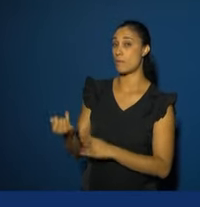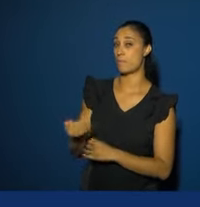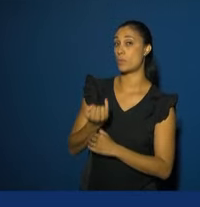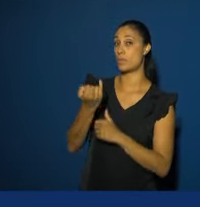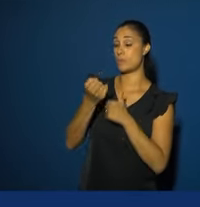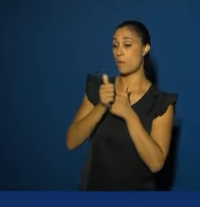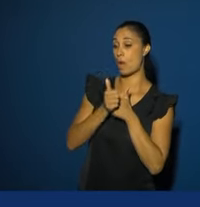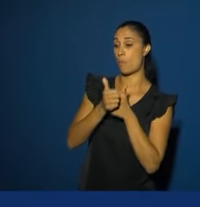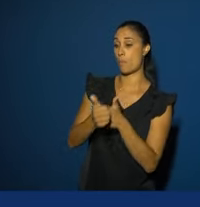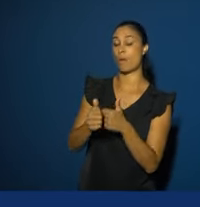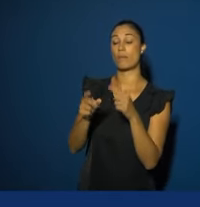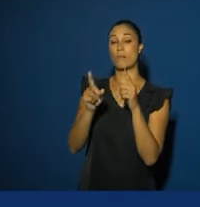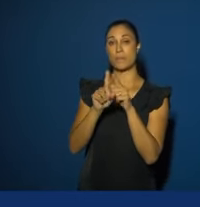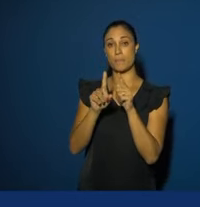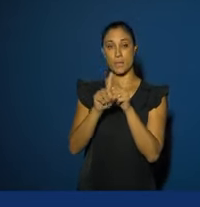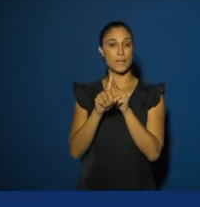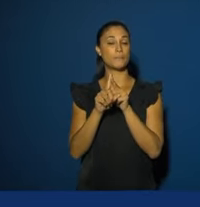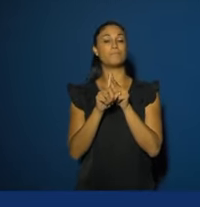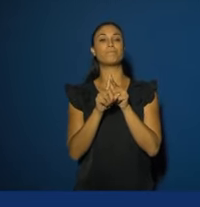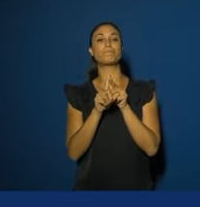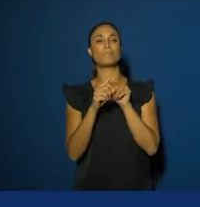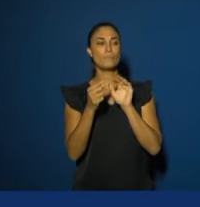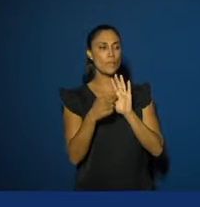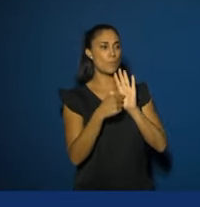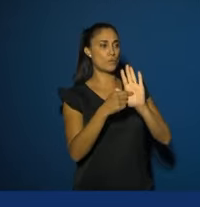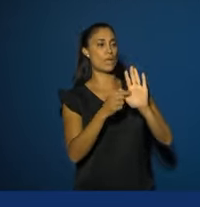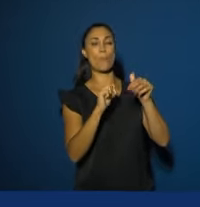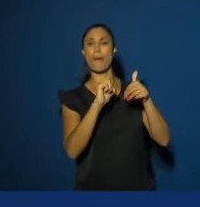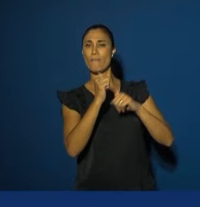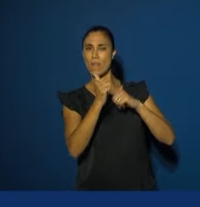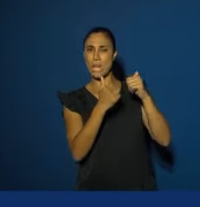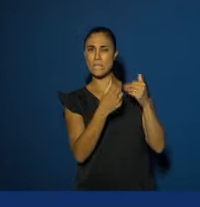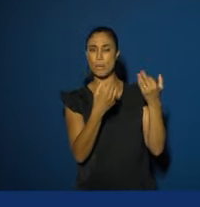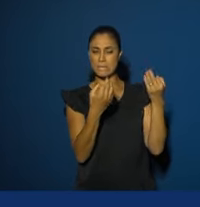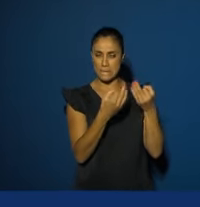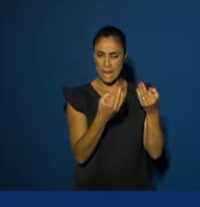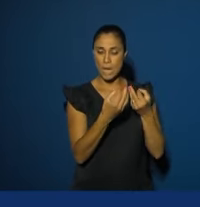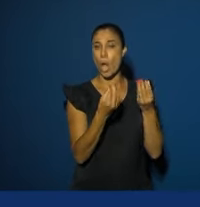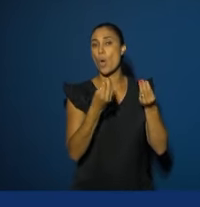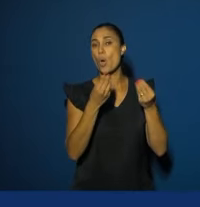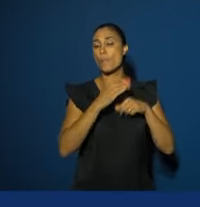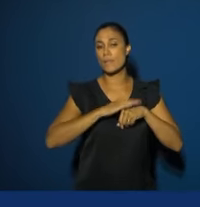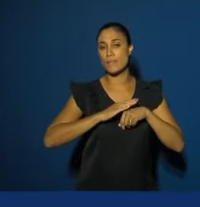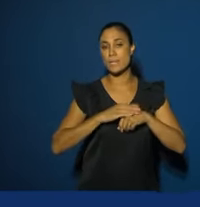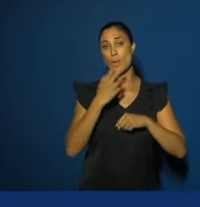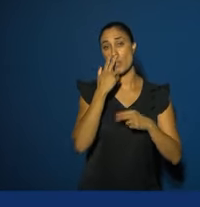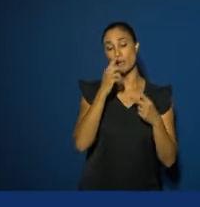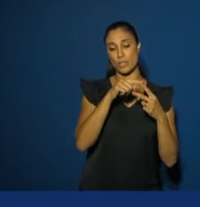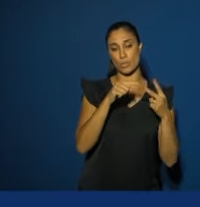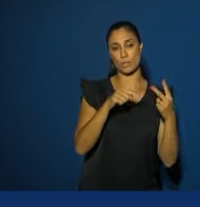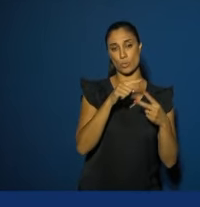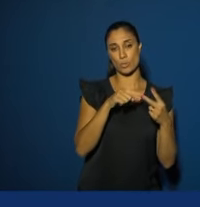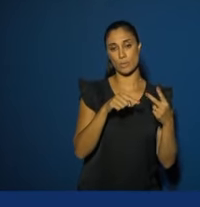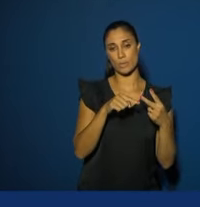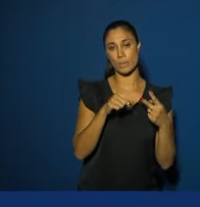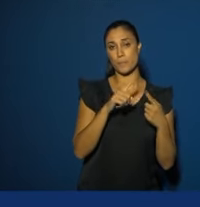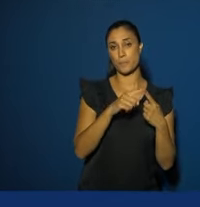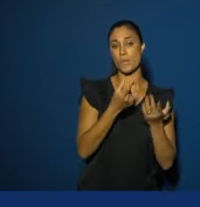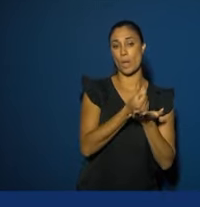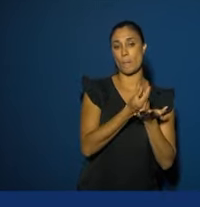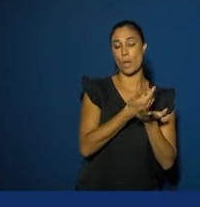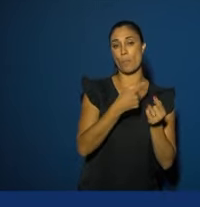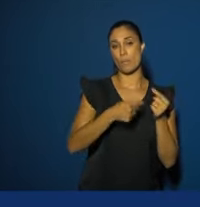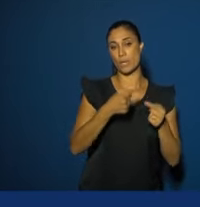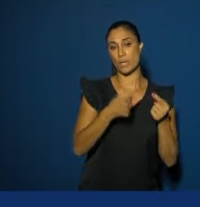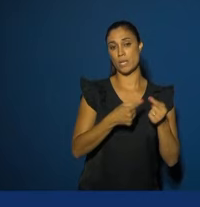acompanhar que vão poder trazer uma avaliação mais precisa né de como isso vai caminhar então acho que esses dois pontos assim é é o capital